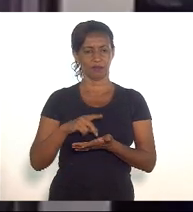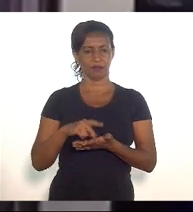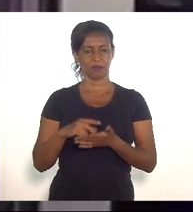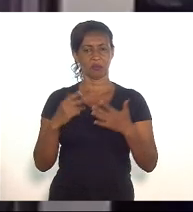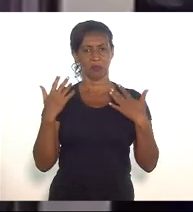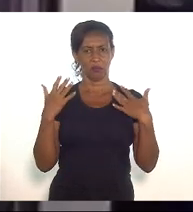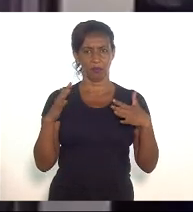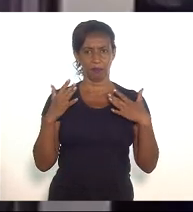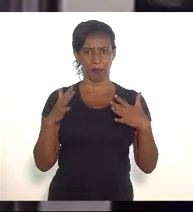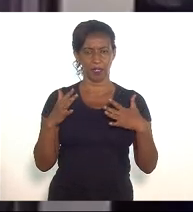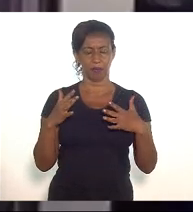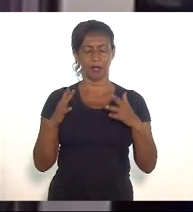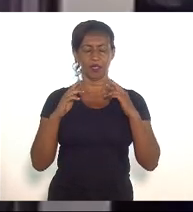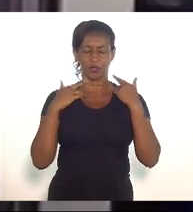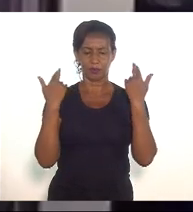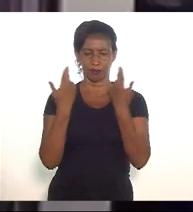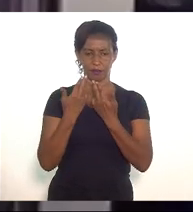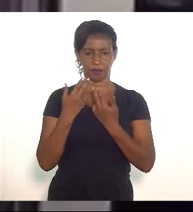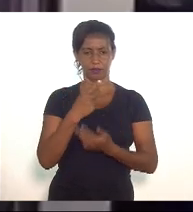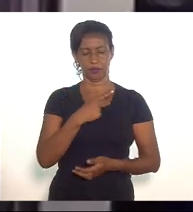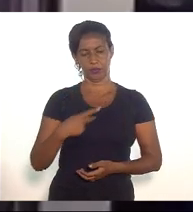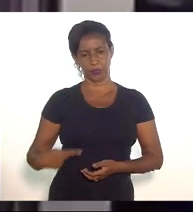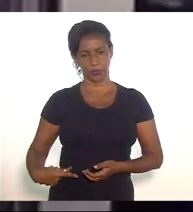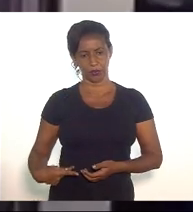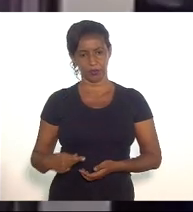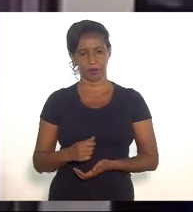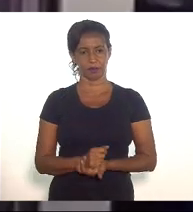parabenizar pela audiência pública. Quero